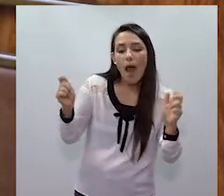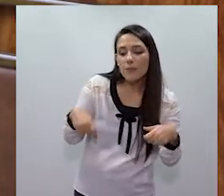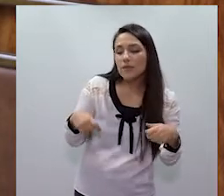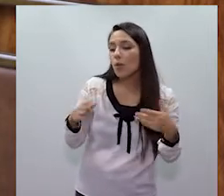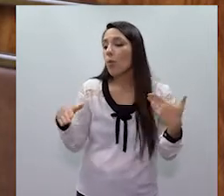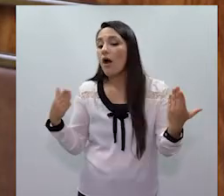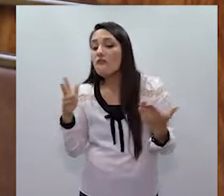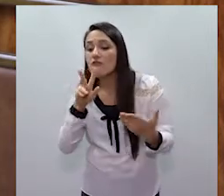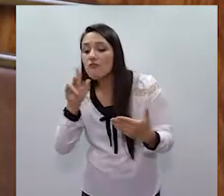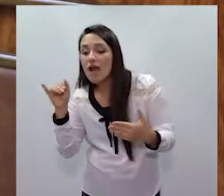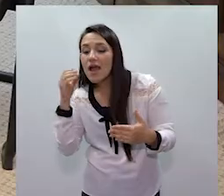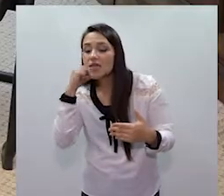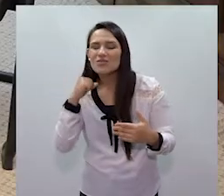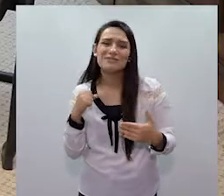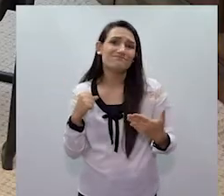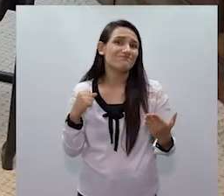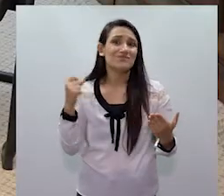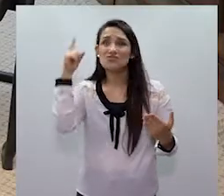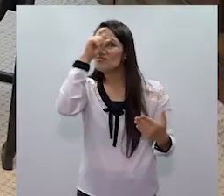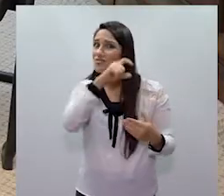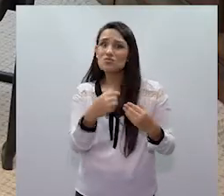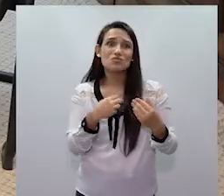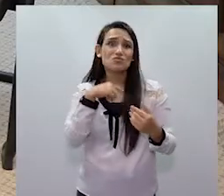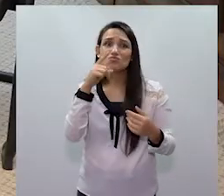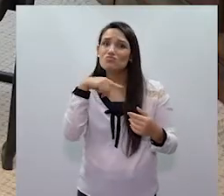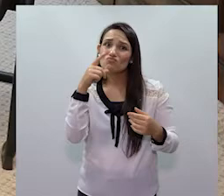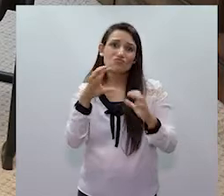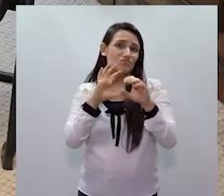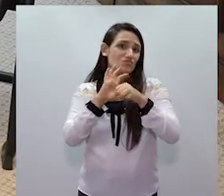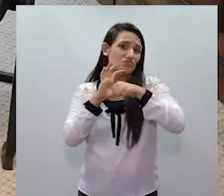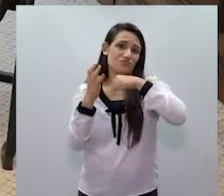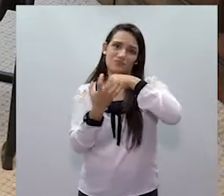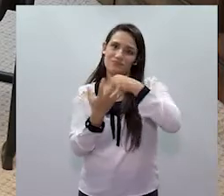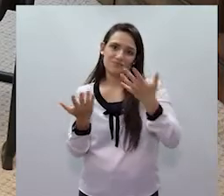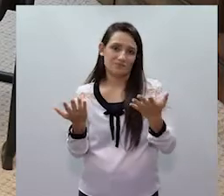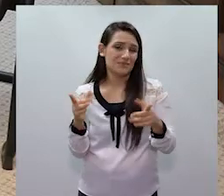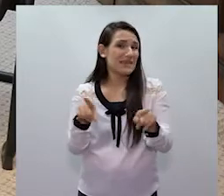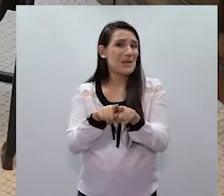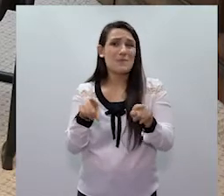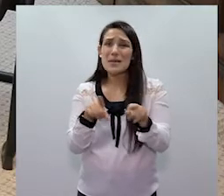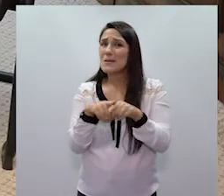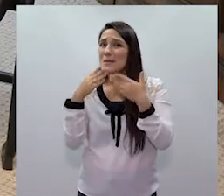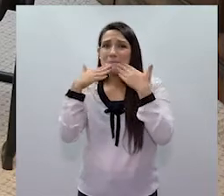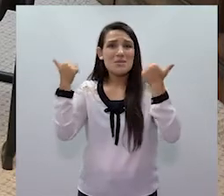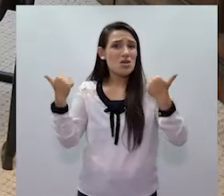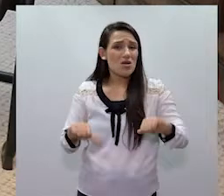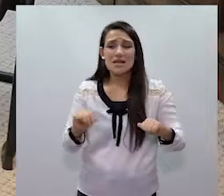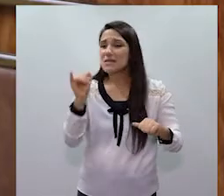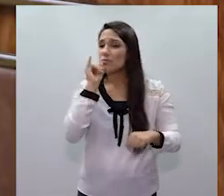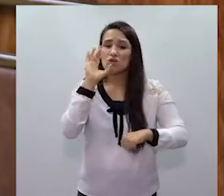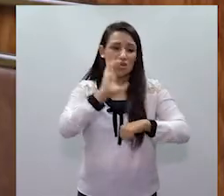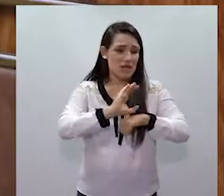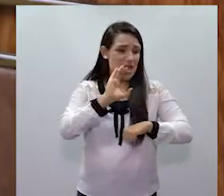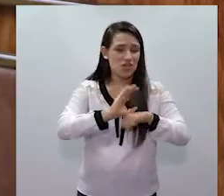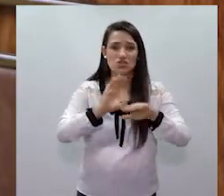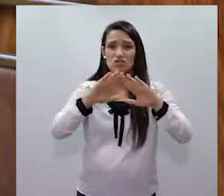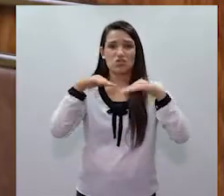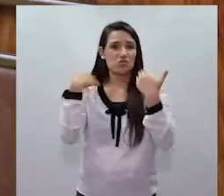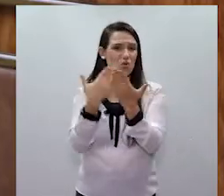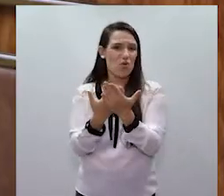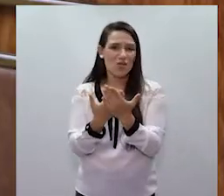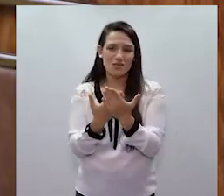uma outra razão muito grave. Como as crianças deixaram de frequentar as creches e